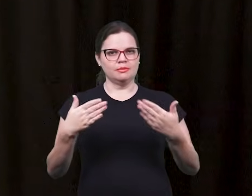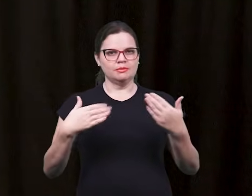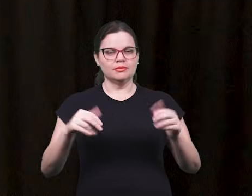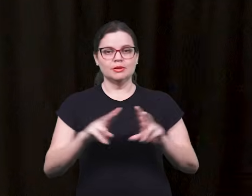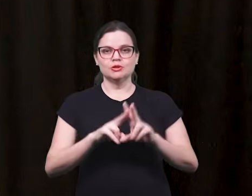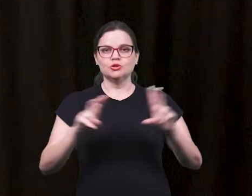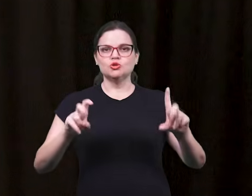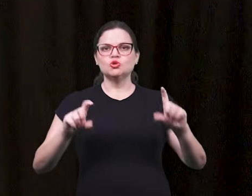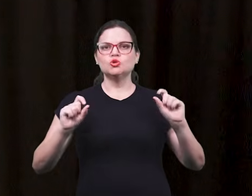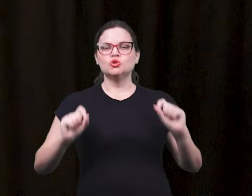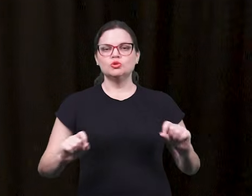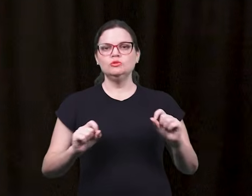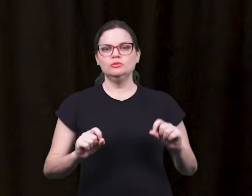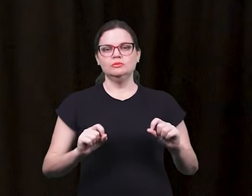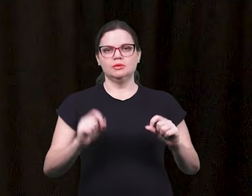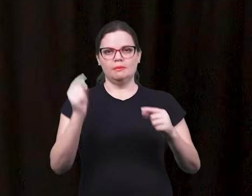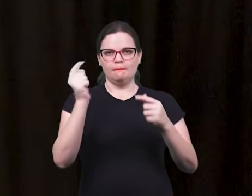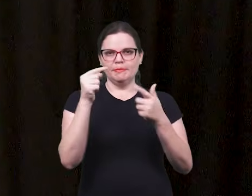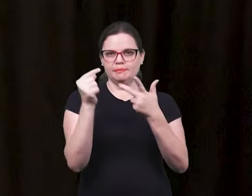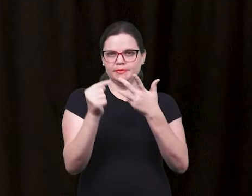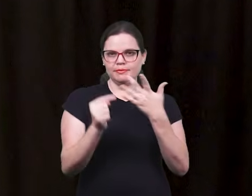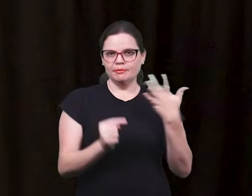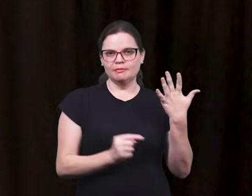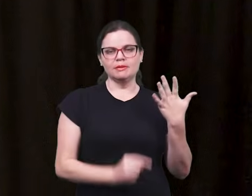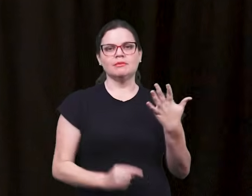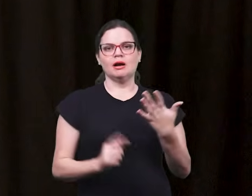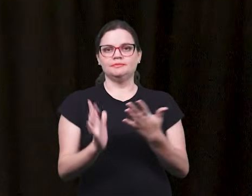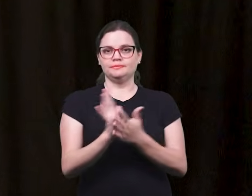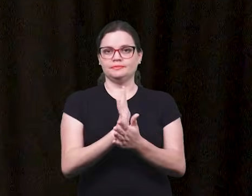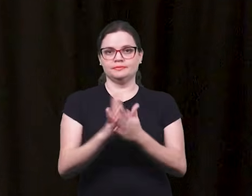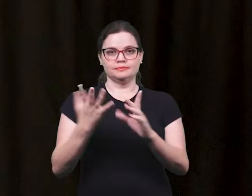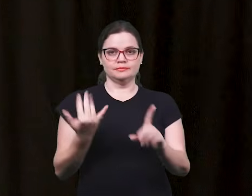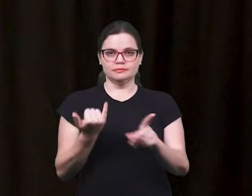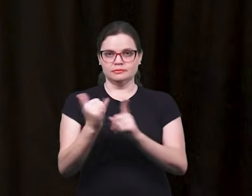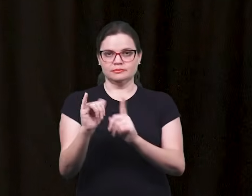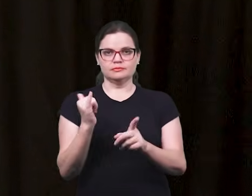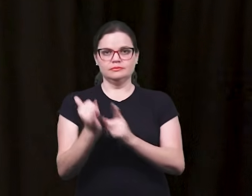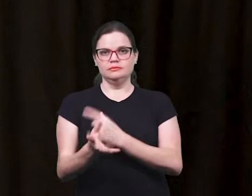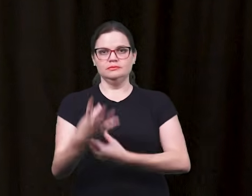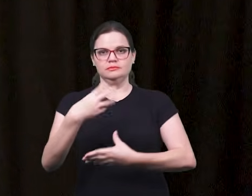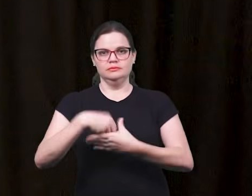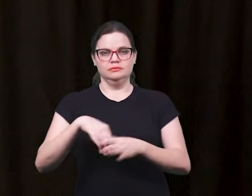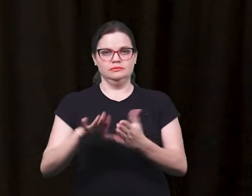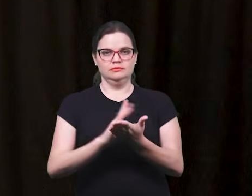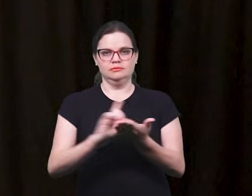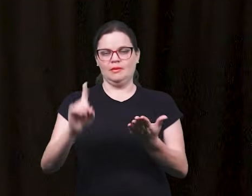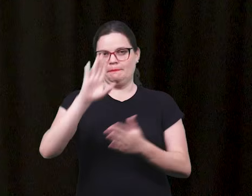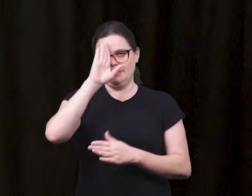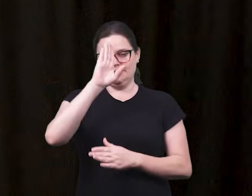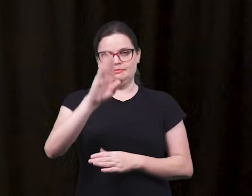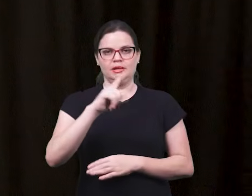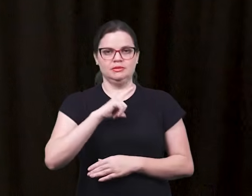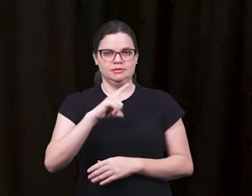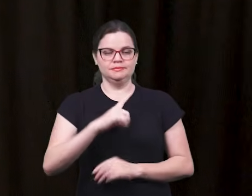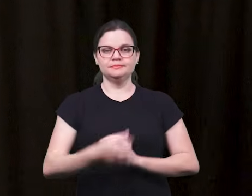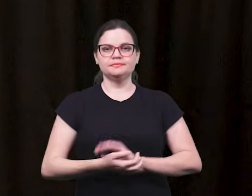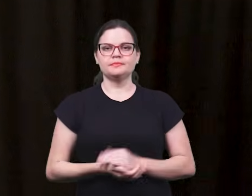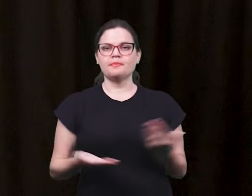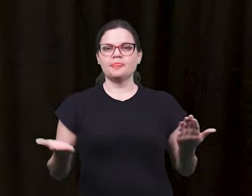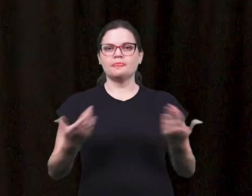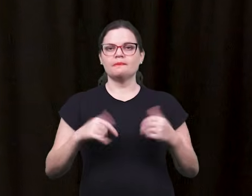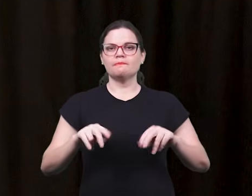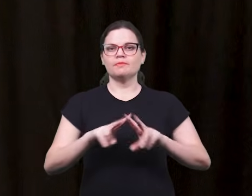panorâmico dos principais eventos, dos pontos proféticos dos livros da Bíblia. E hoje, de maneira